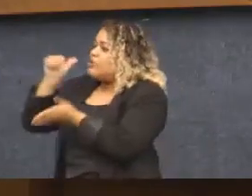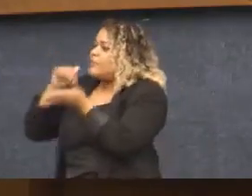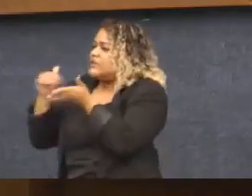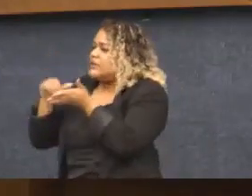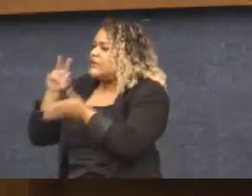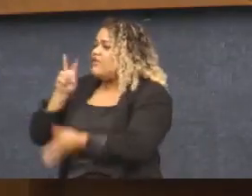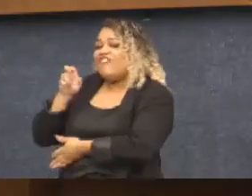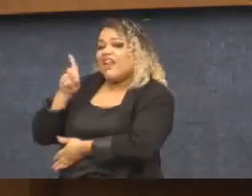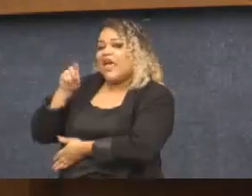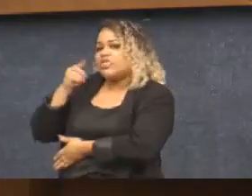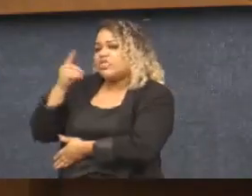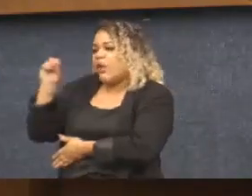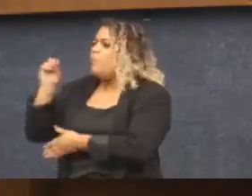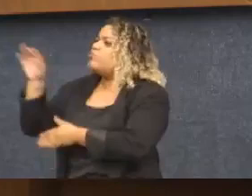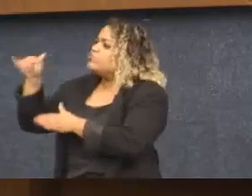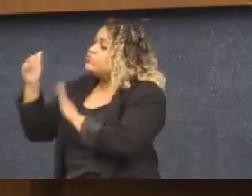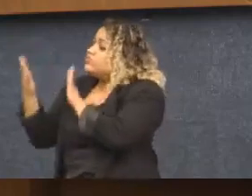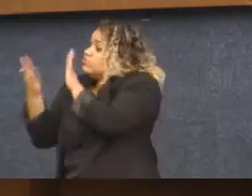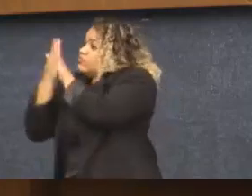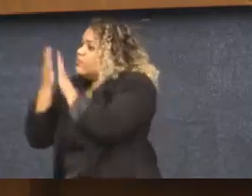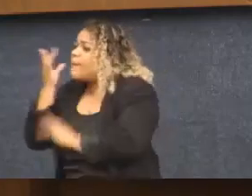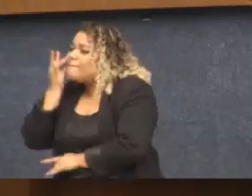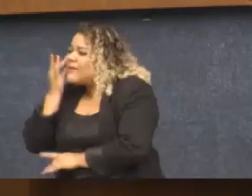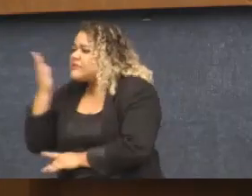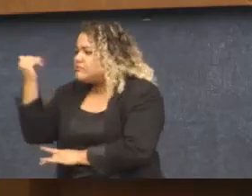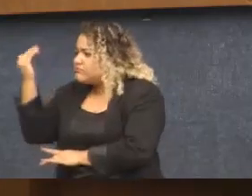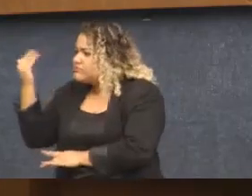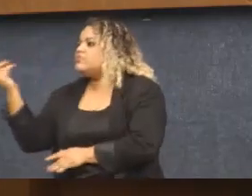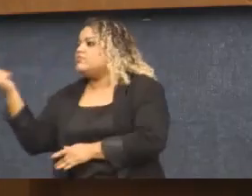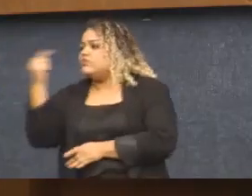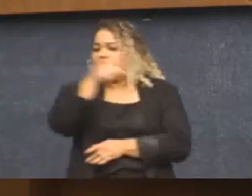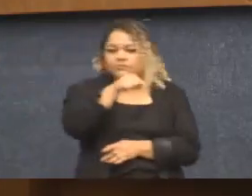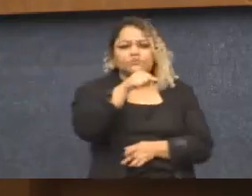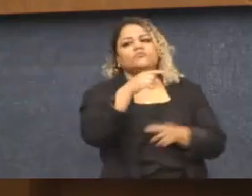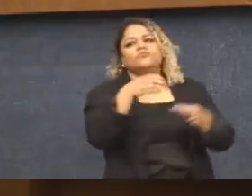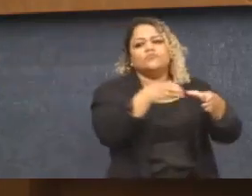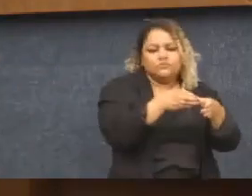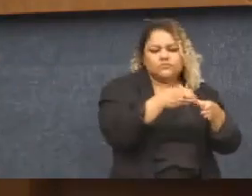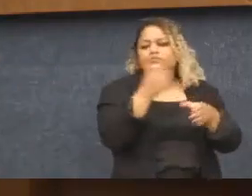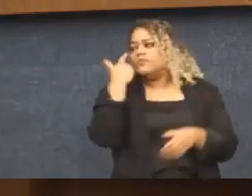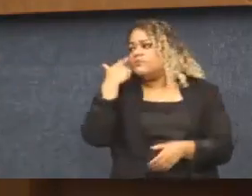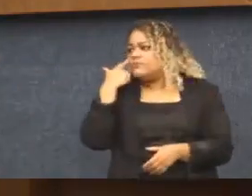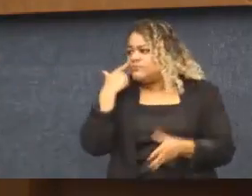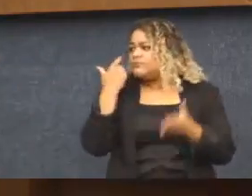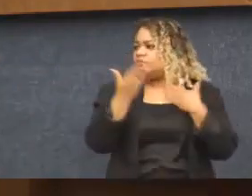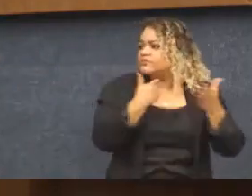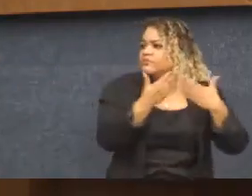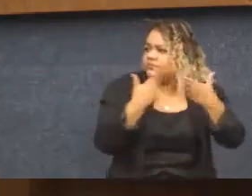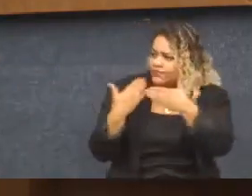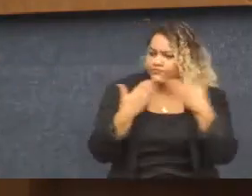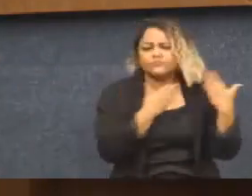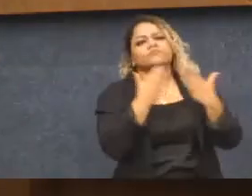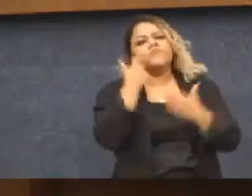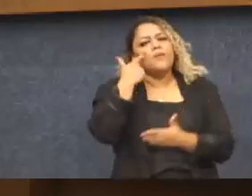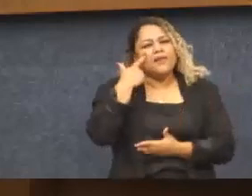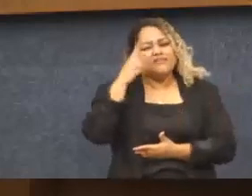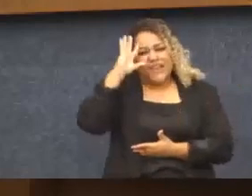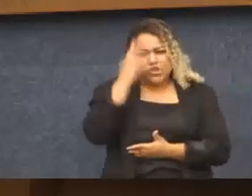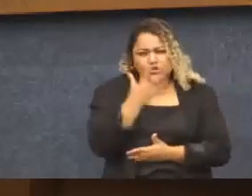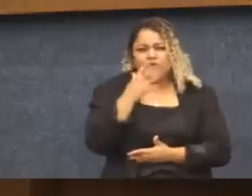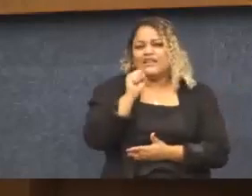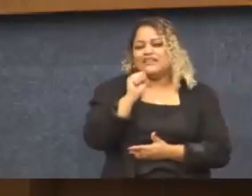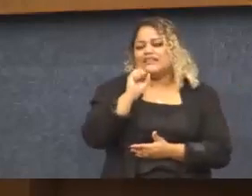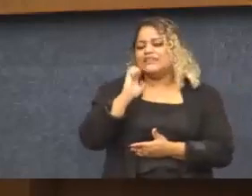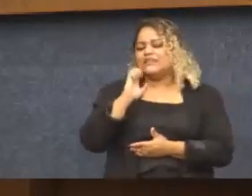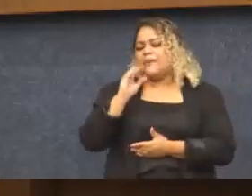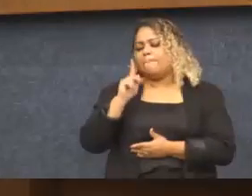cidade administrativa para se reunir com a Secretaria de Governo, com a Secretaria-Geral, para conversar com a CEPLAG, para que a gente fizesse esse